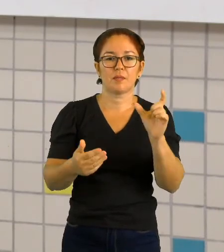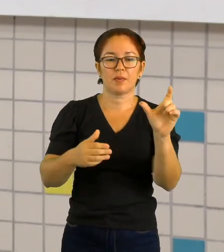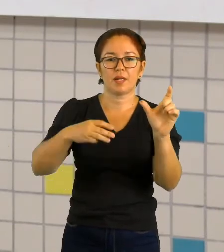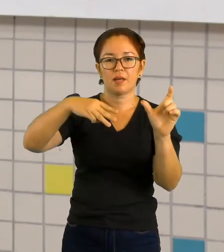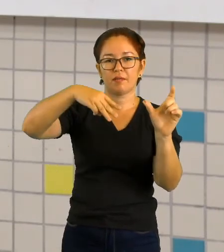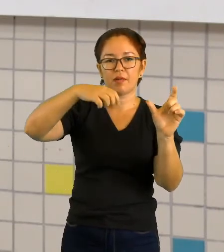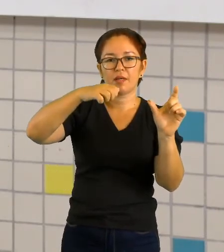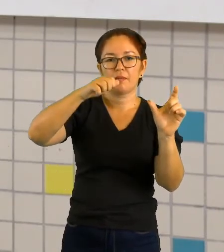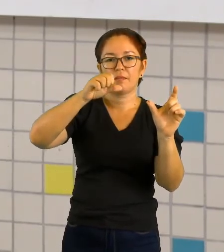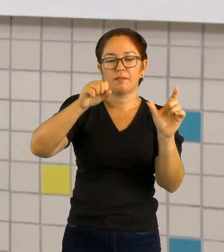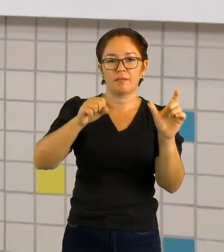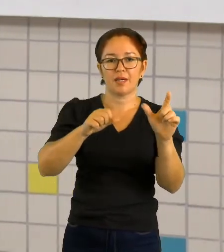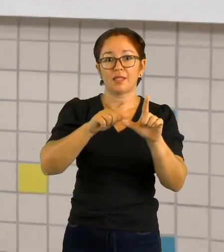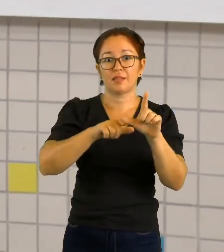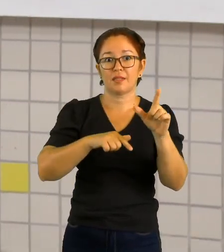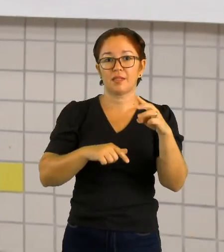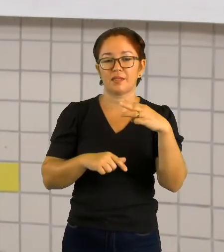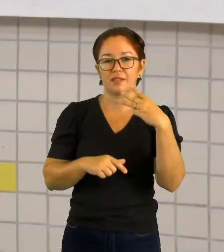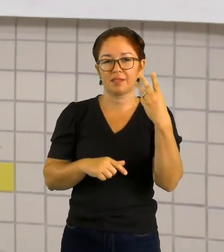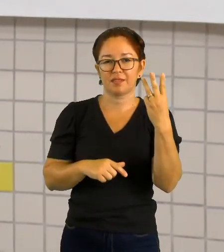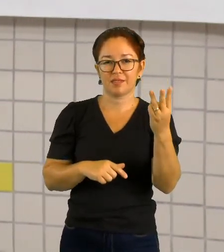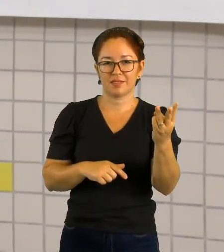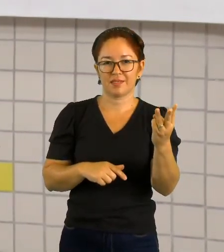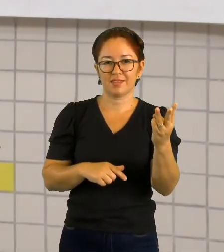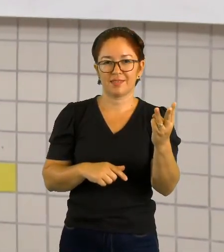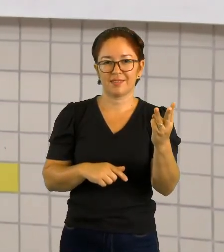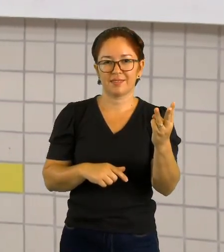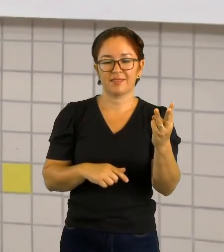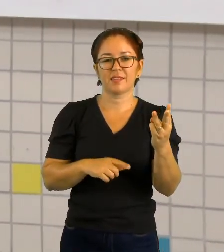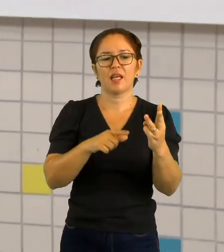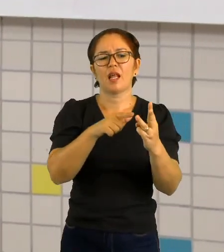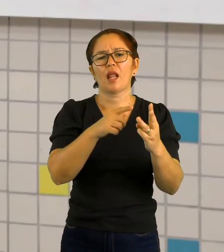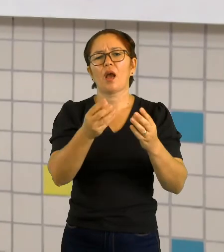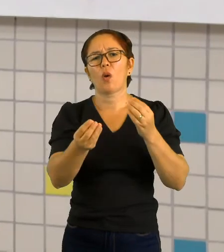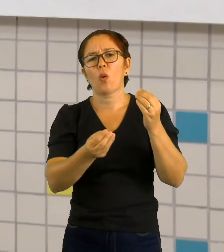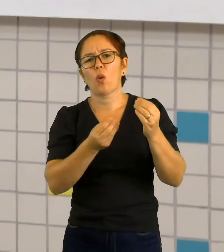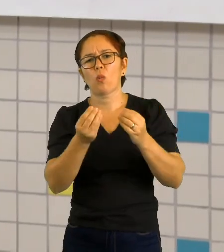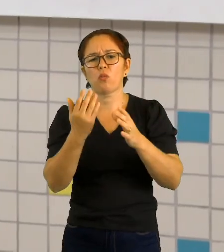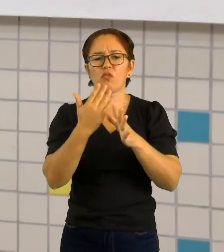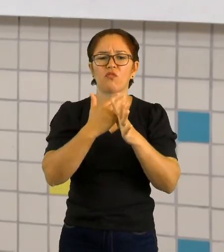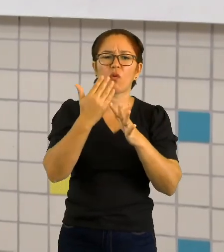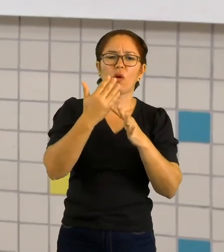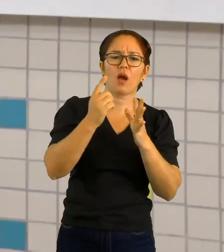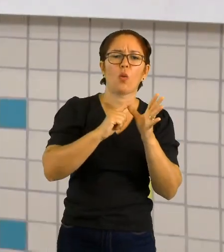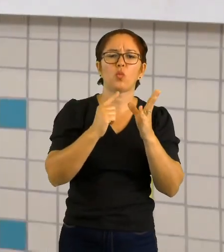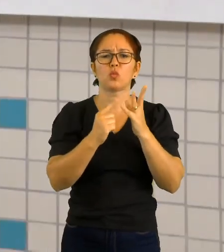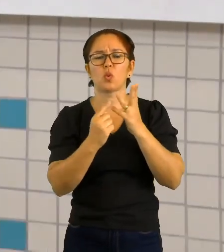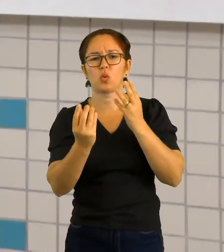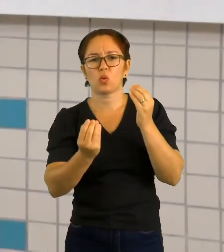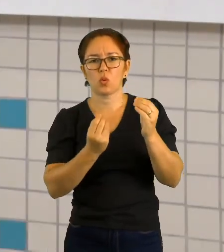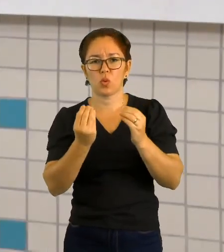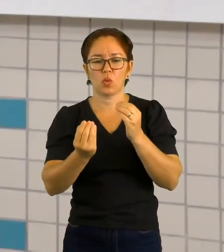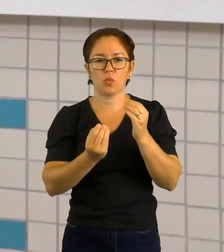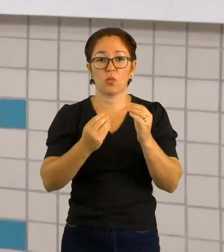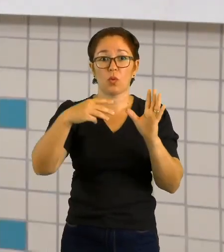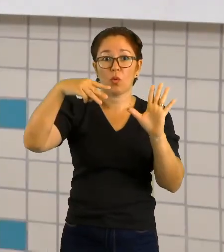letras? 3. E ela é formada como, essa palavrinha mas? O M é o